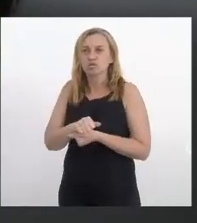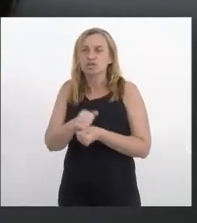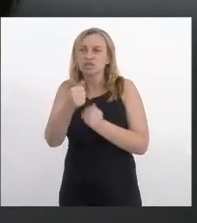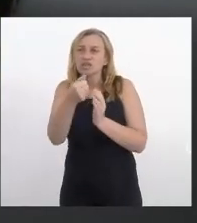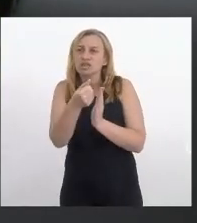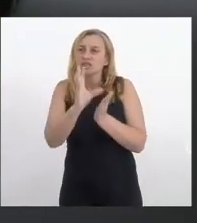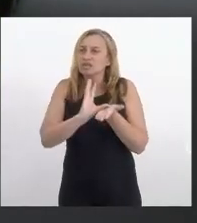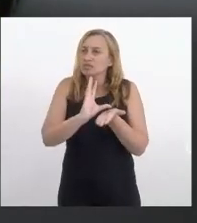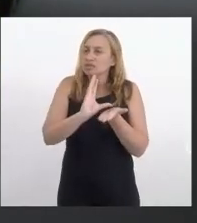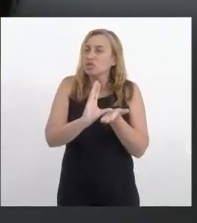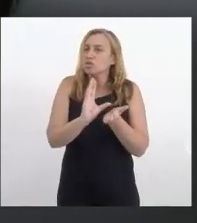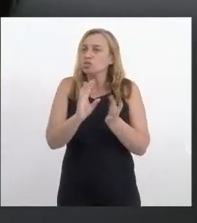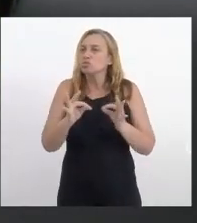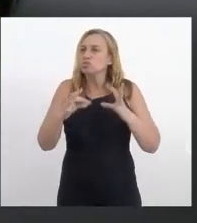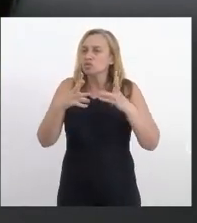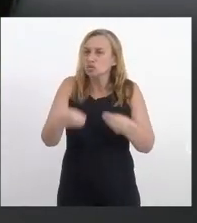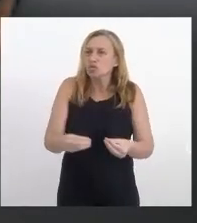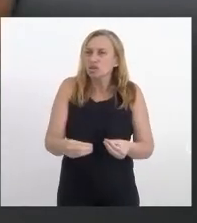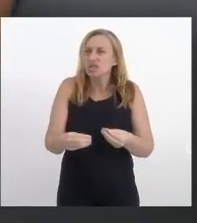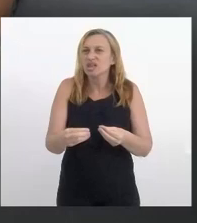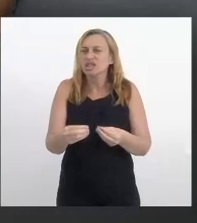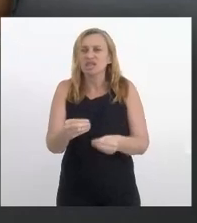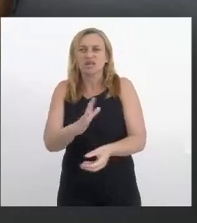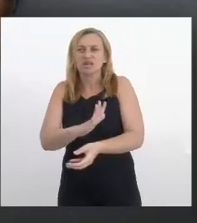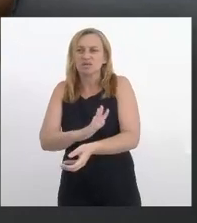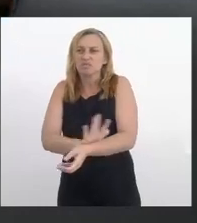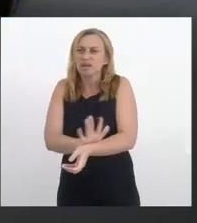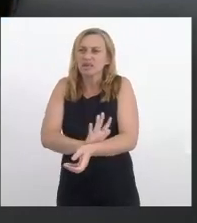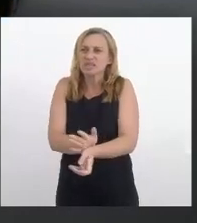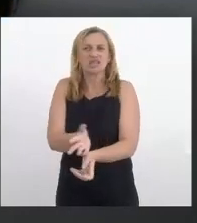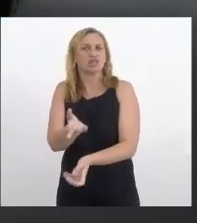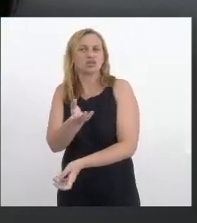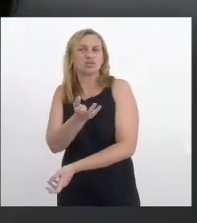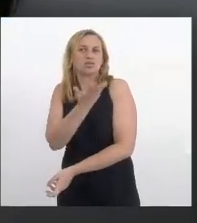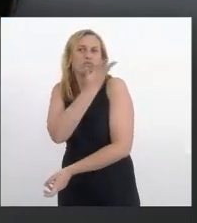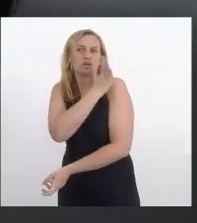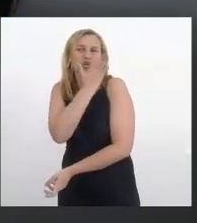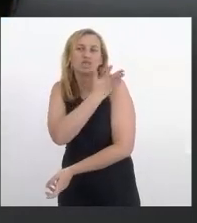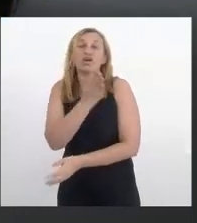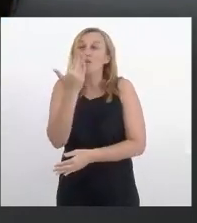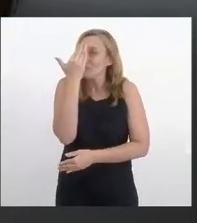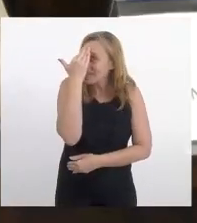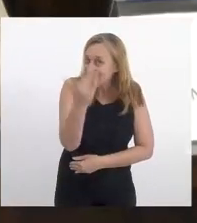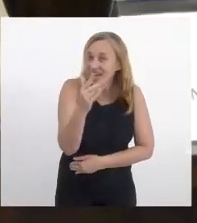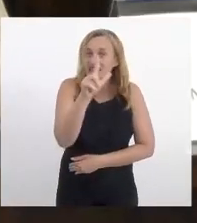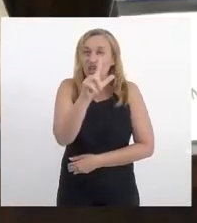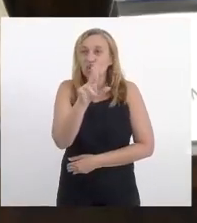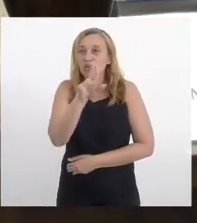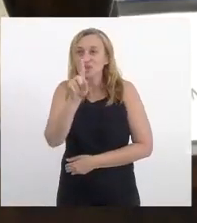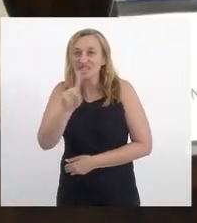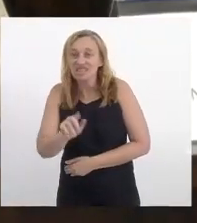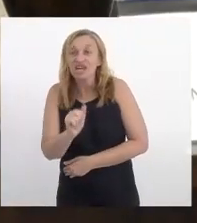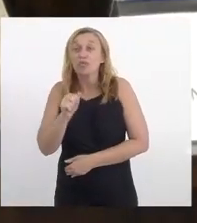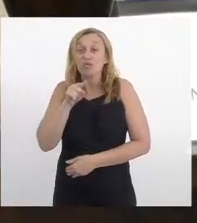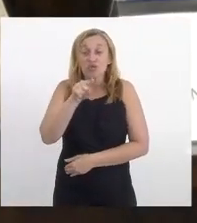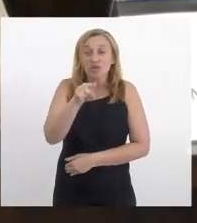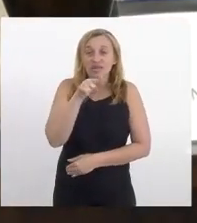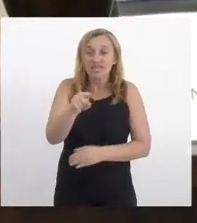na intolerância, no racismo ou pautado no preconceito. Então, obrigada, Luzia, por você